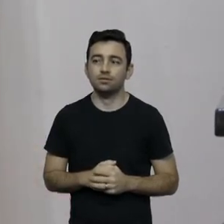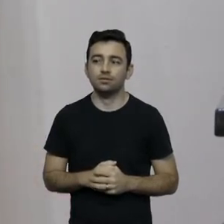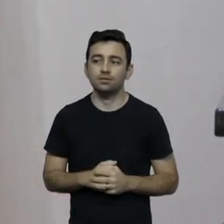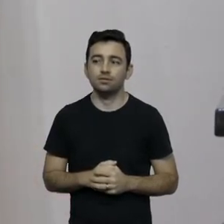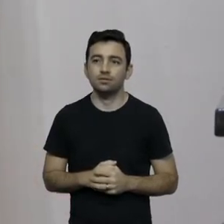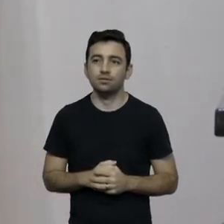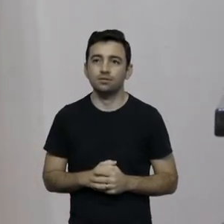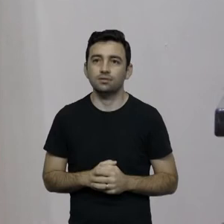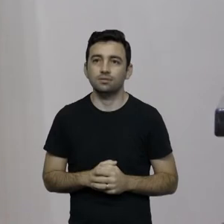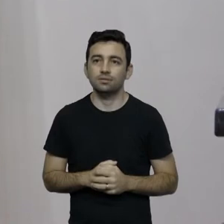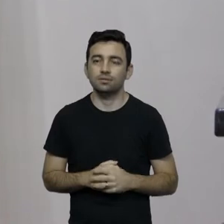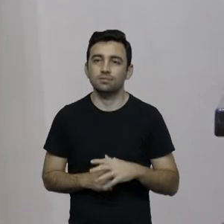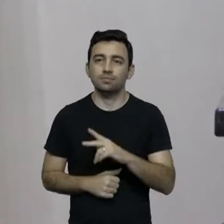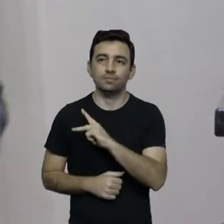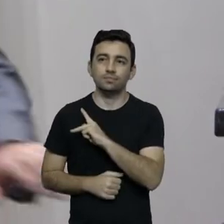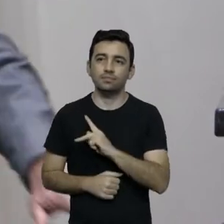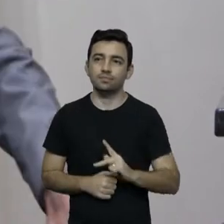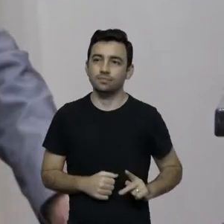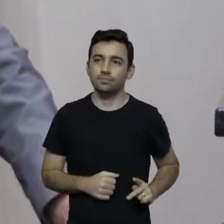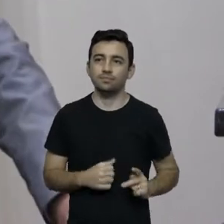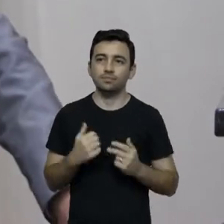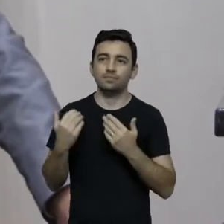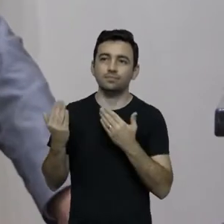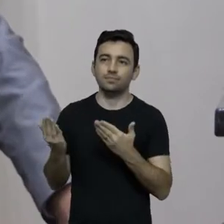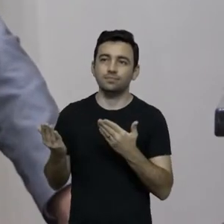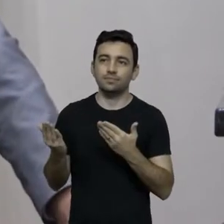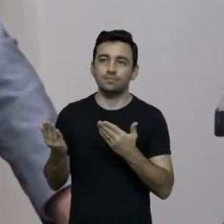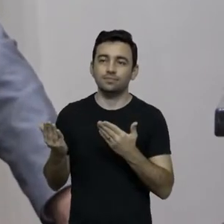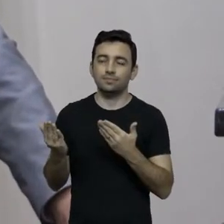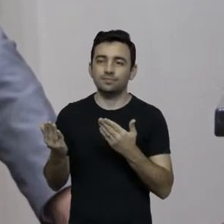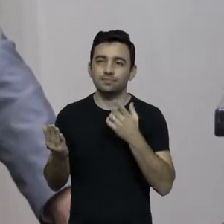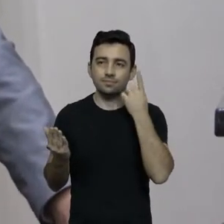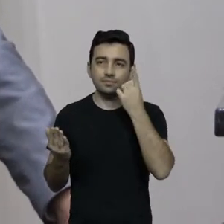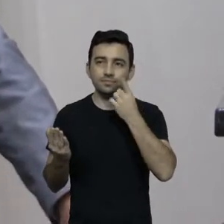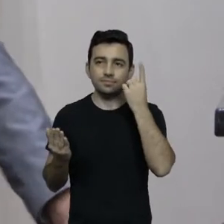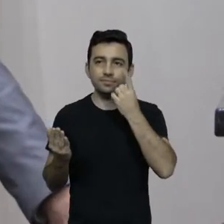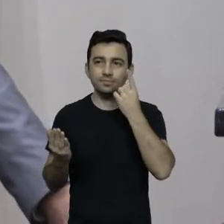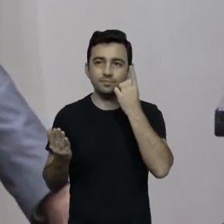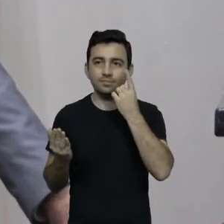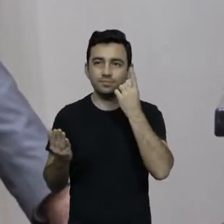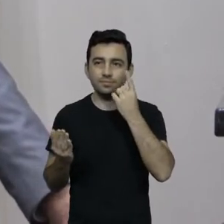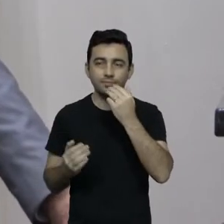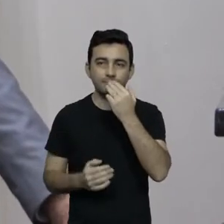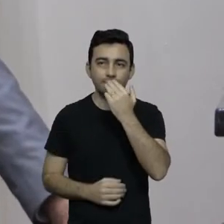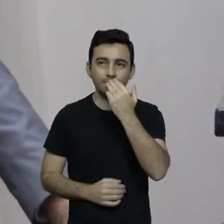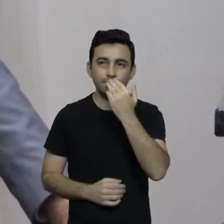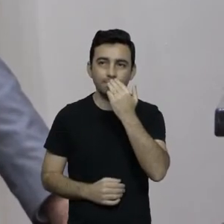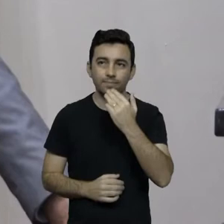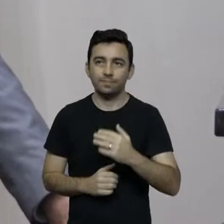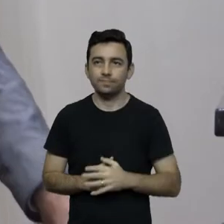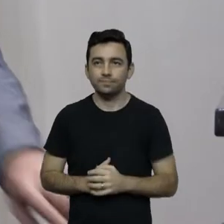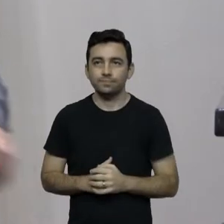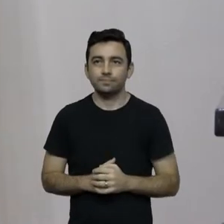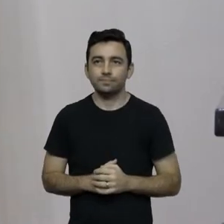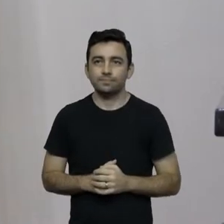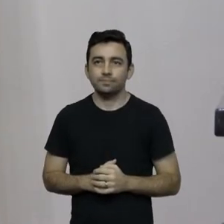o seu presidente o deputador mas isso peço